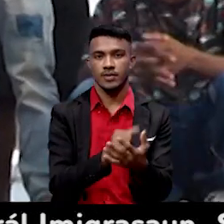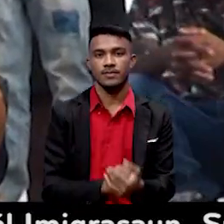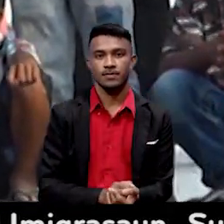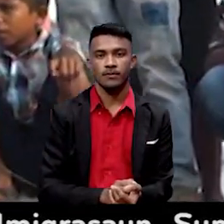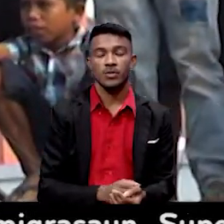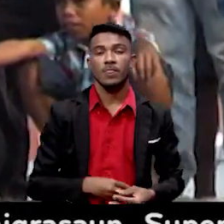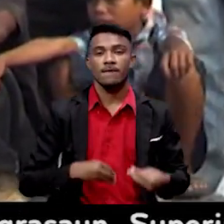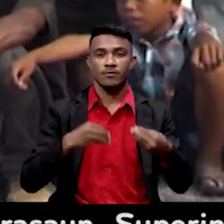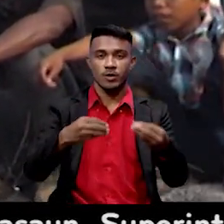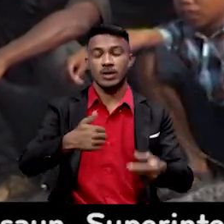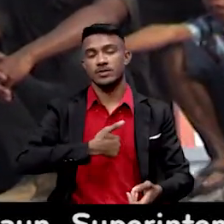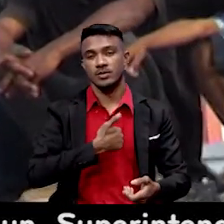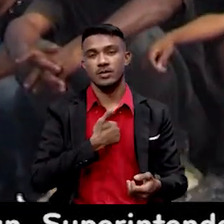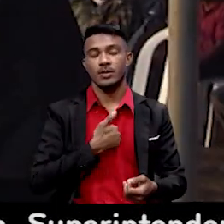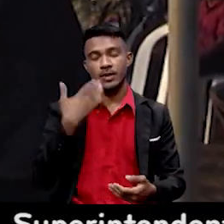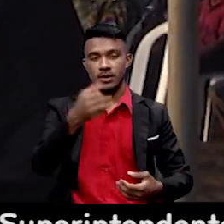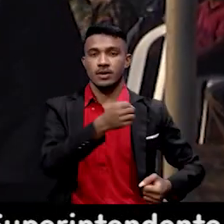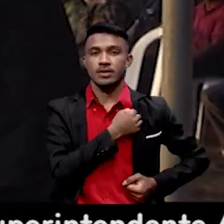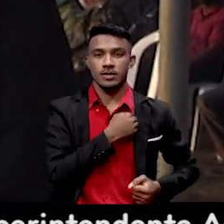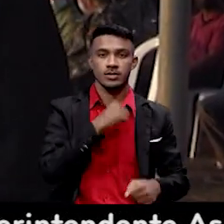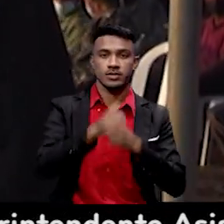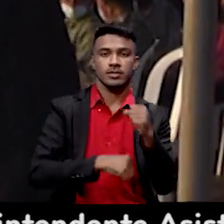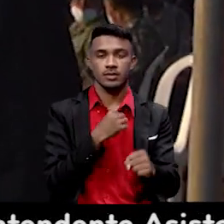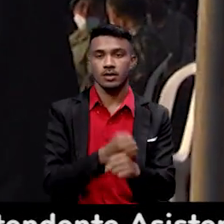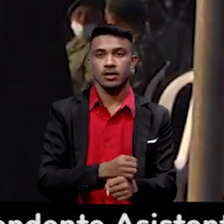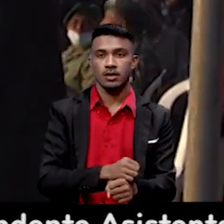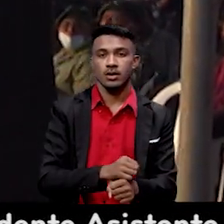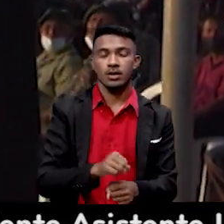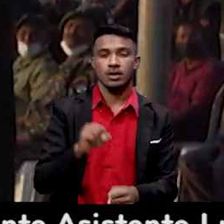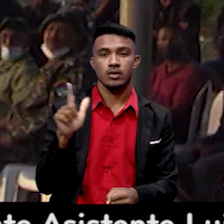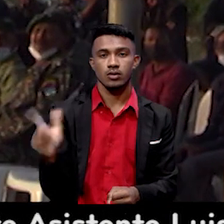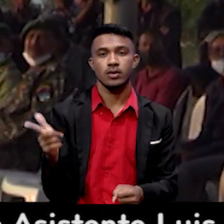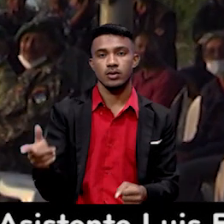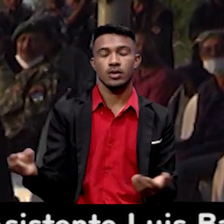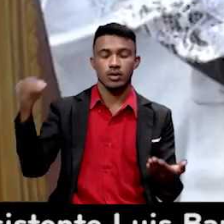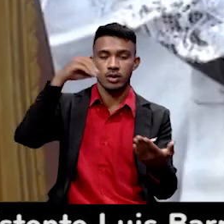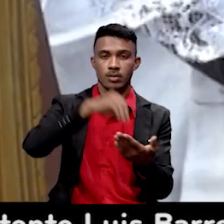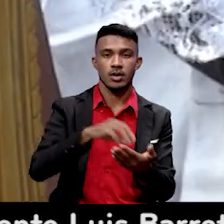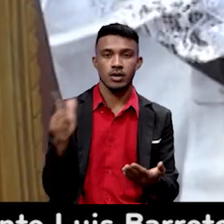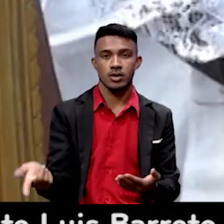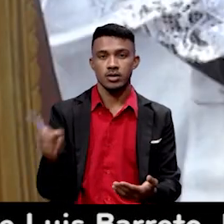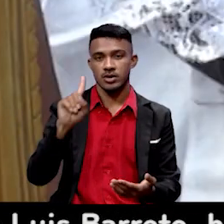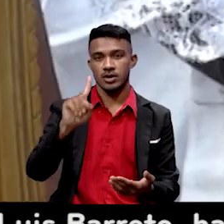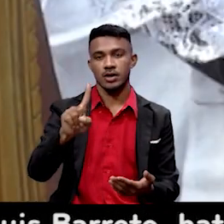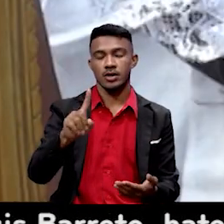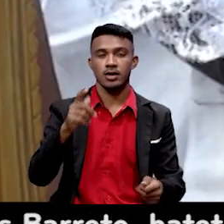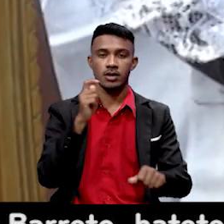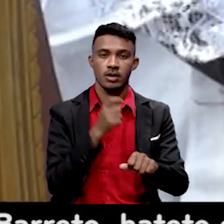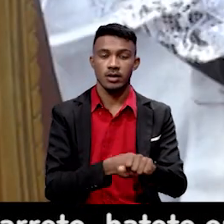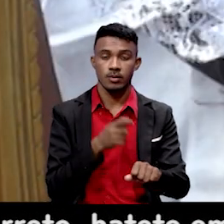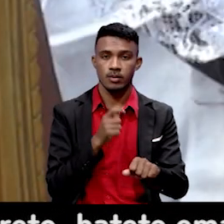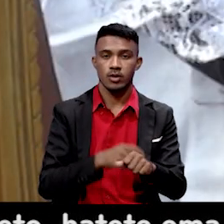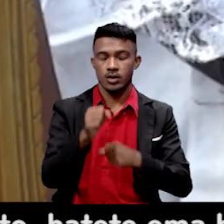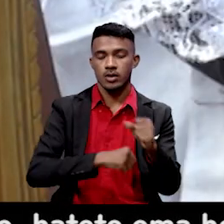Fonia Antomak ba instituição FFD Teli durante Tinang Ruanulu, no atutama ba Tinang Ruanulu Resing Ida. Durante Tinang Ruanulu ni